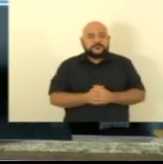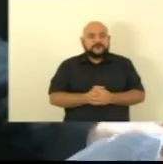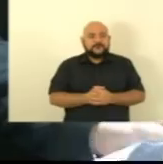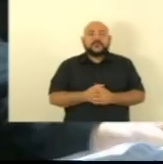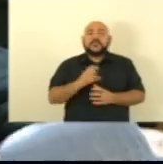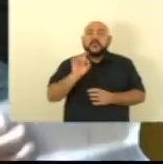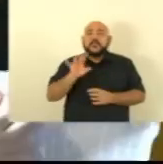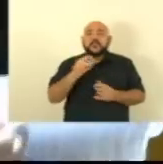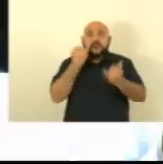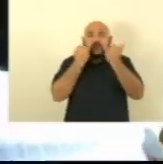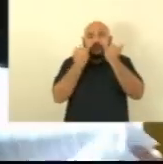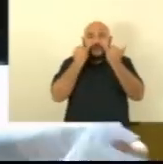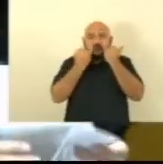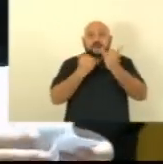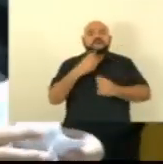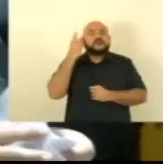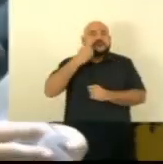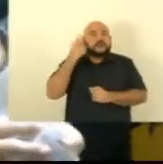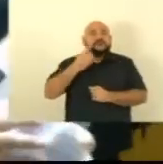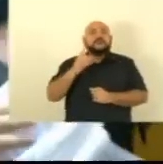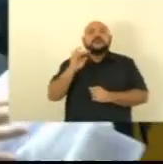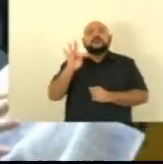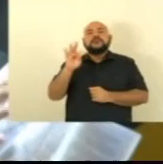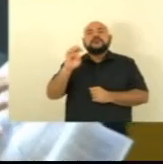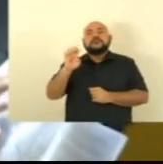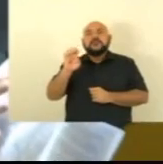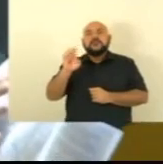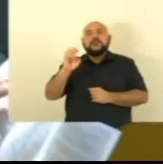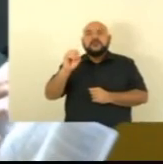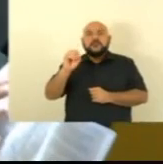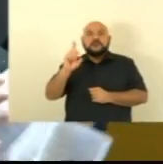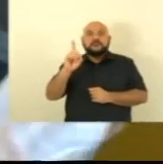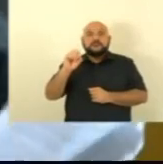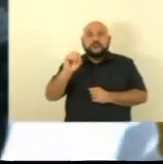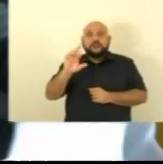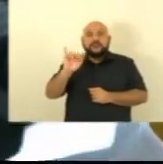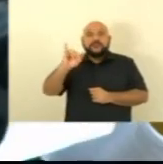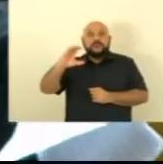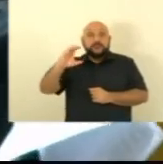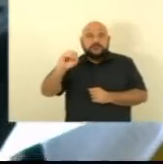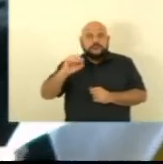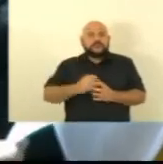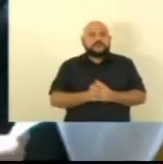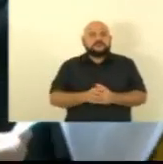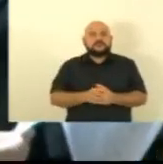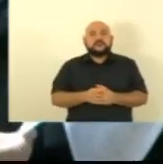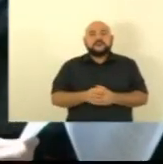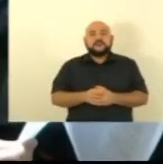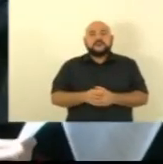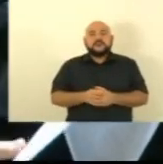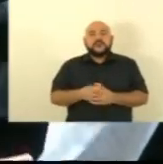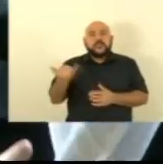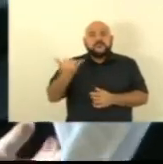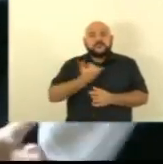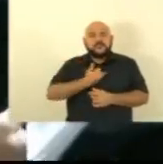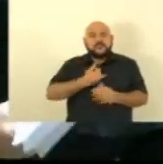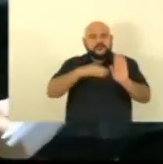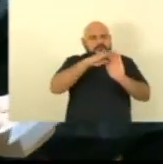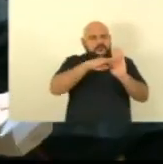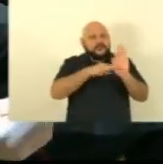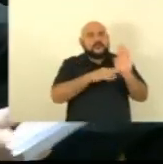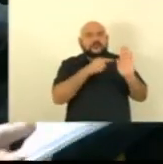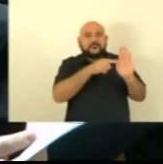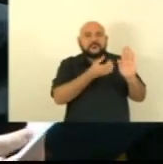nome do deputado Teodorico Ferraço, que me autorizou o item 6, para que